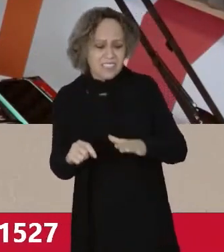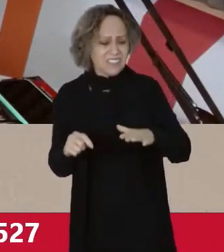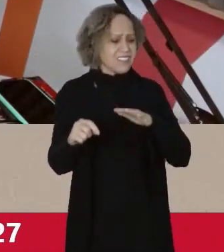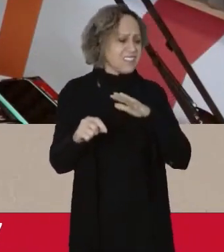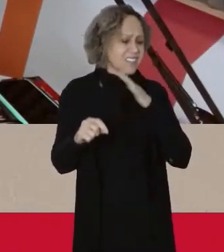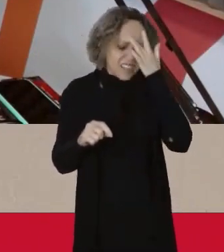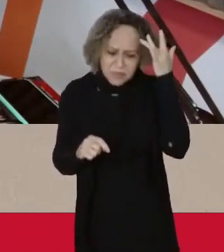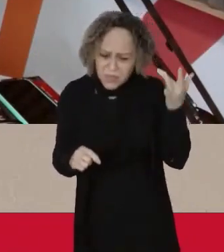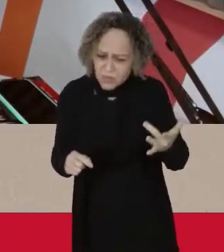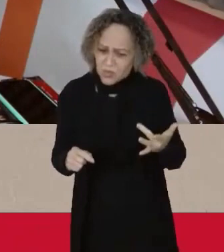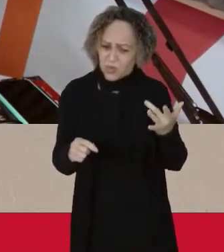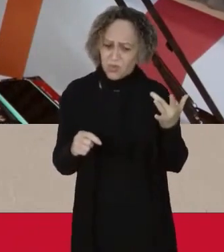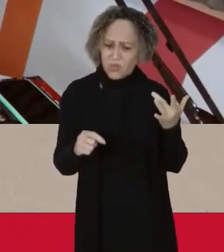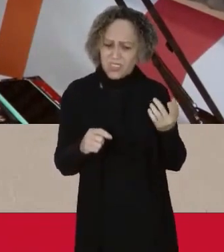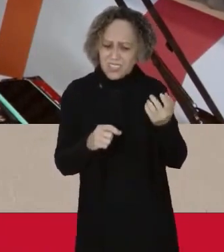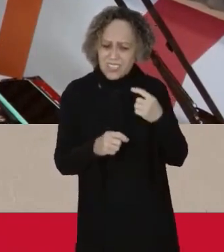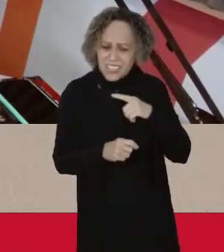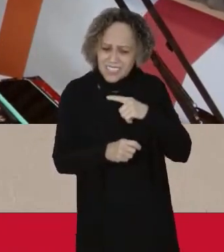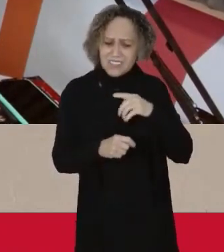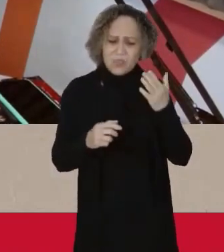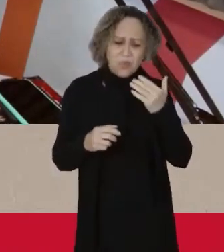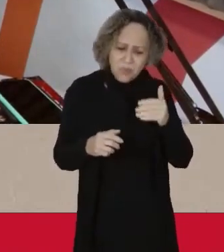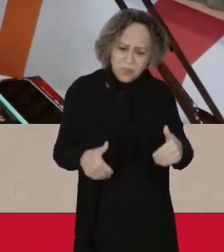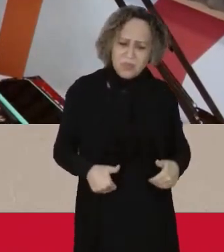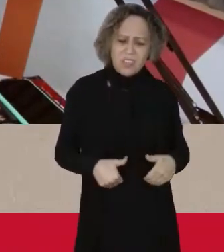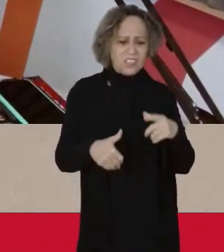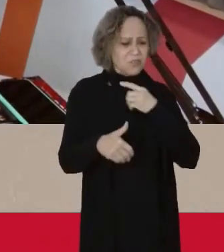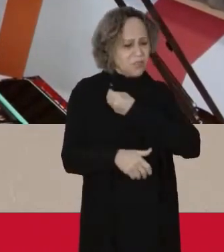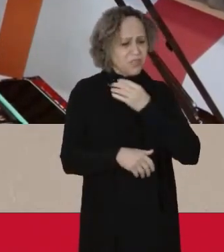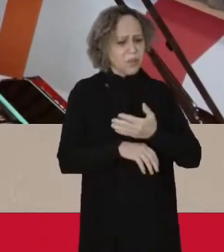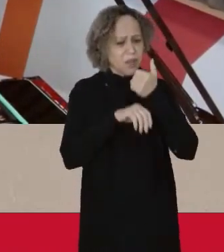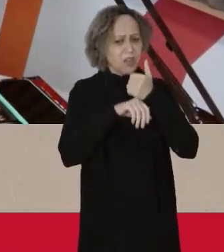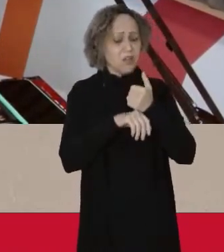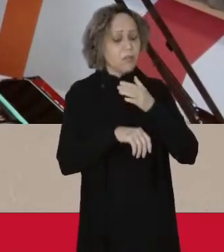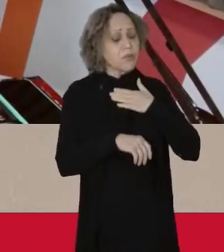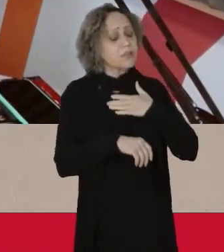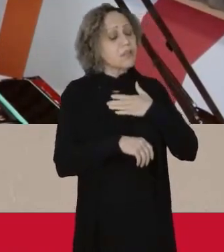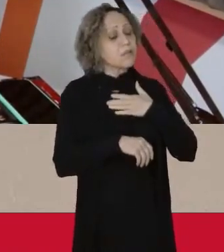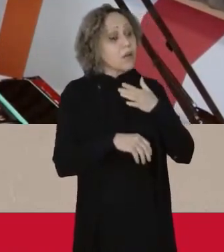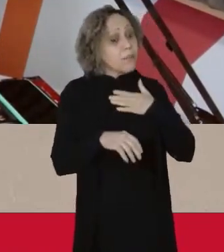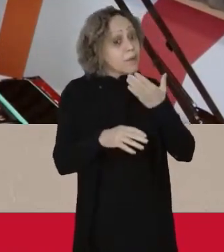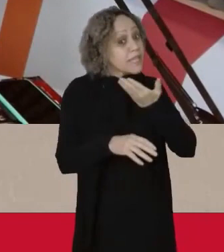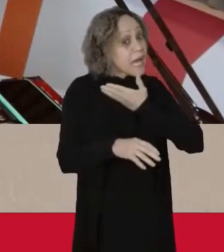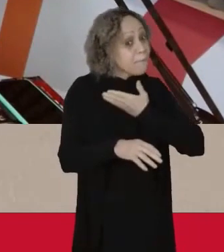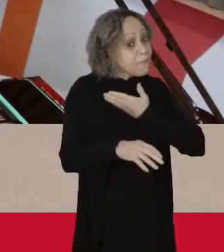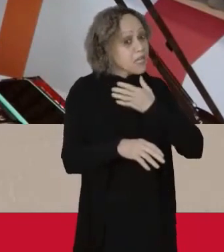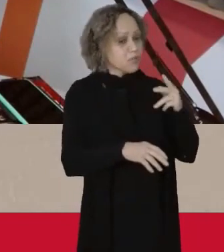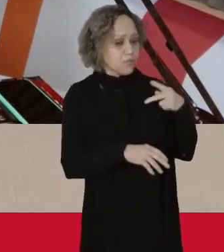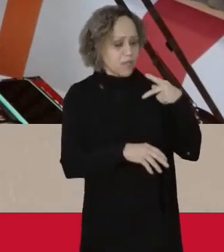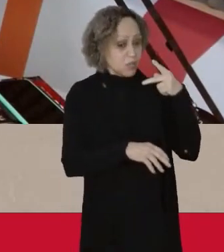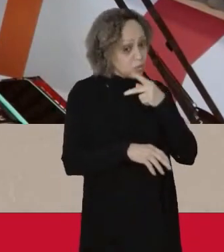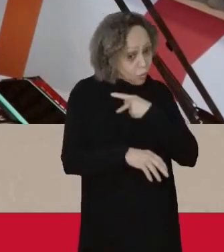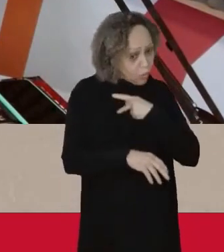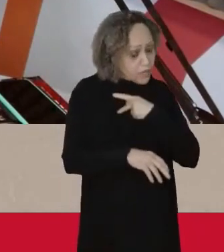Amanda, é sério o que eu estou dizendo. Eu tenho amigos pastores, infelizmente, são amigos que eu amo, que querem uma teocracia no Brasil, uma